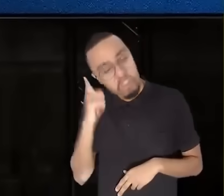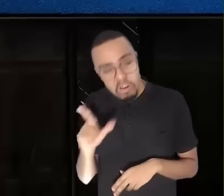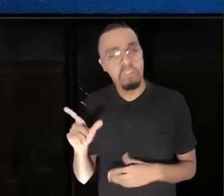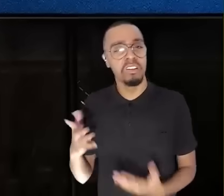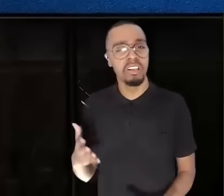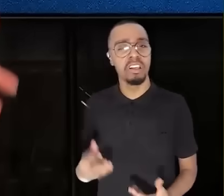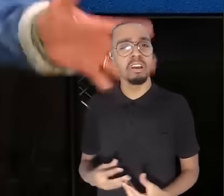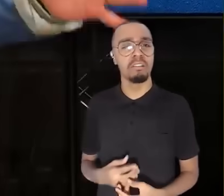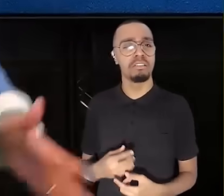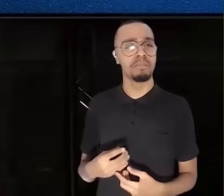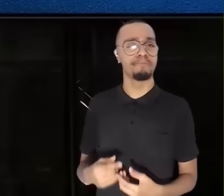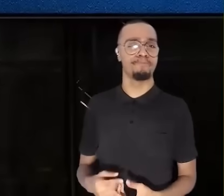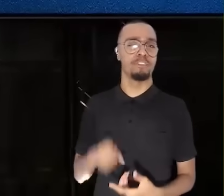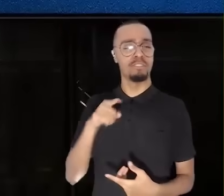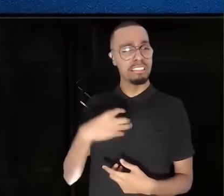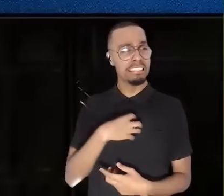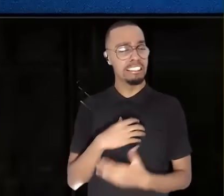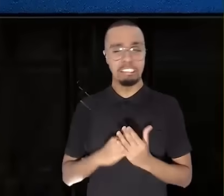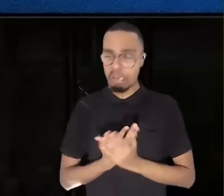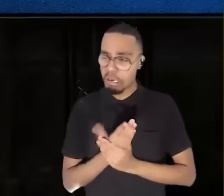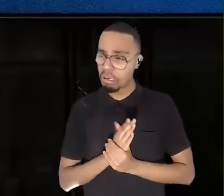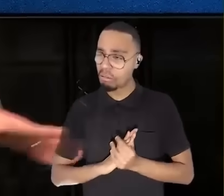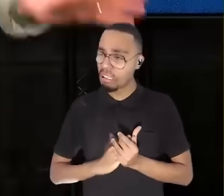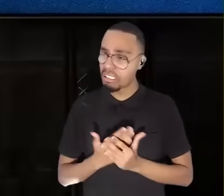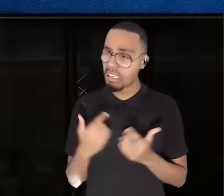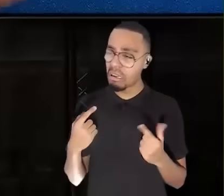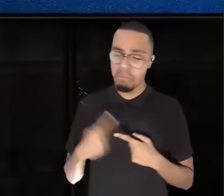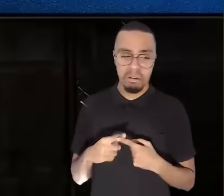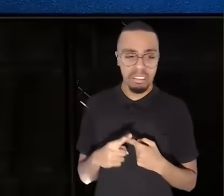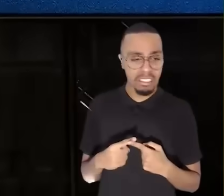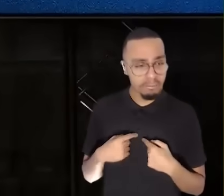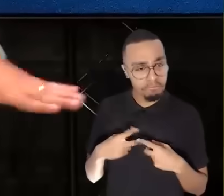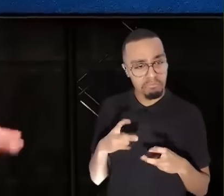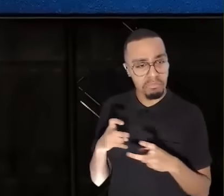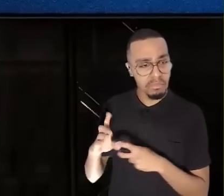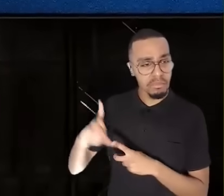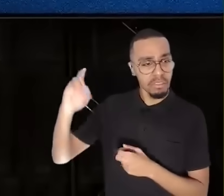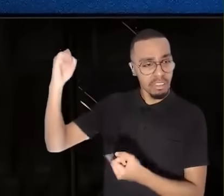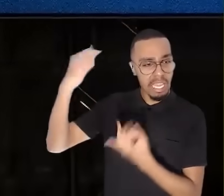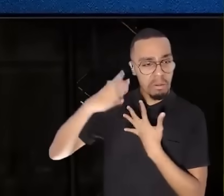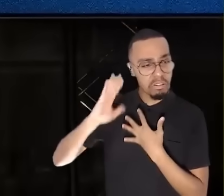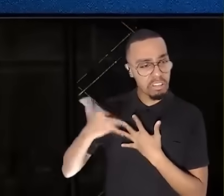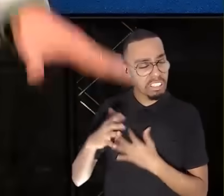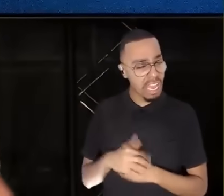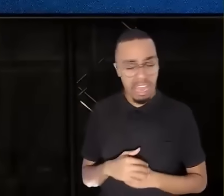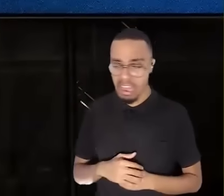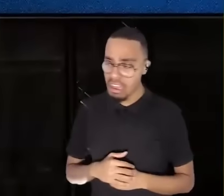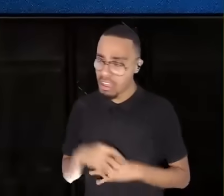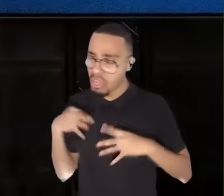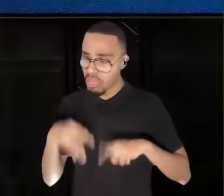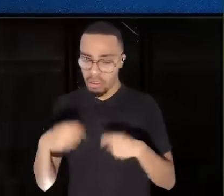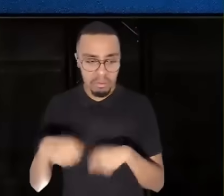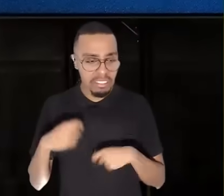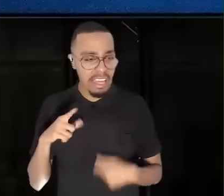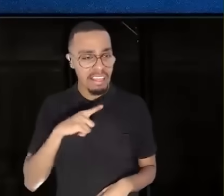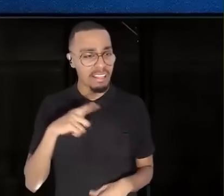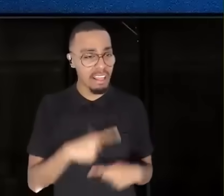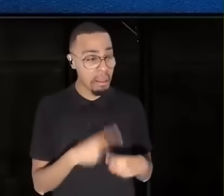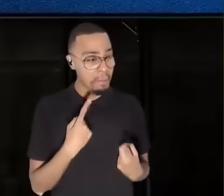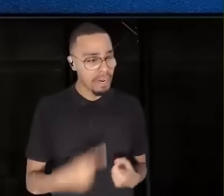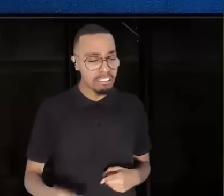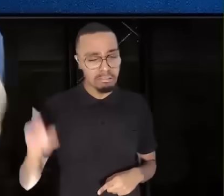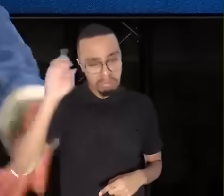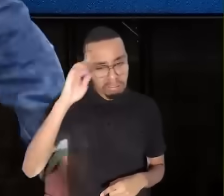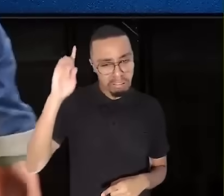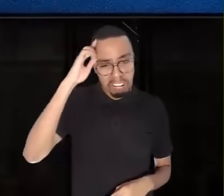é que pode? Eu sei que dá uma revolta, porque uma parte você vê que Deus está dizendo, você é abençoado, você tem todos os recursos, mas na